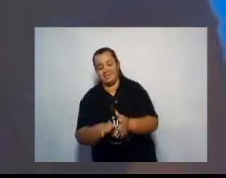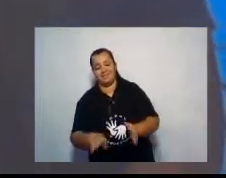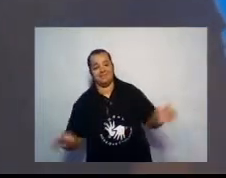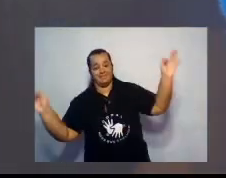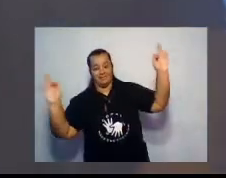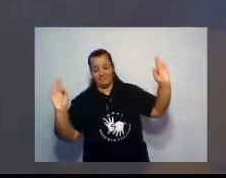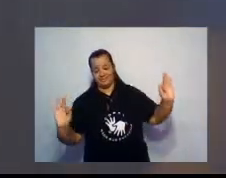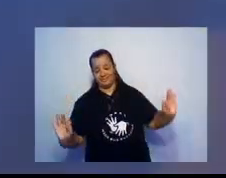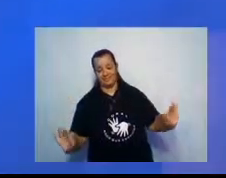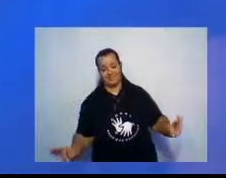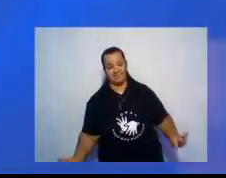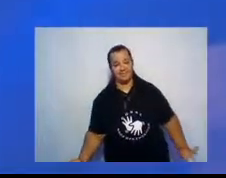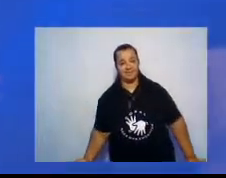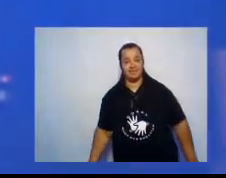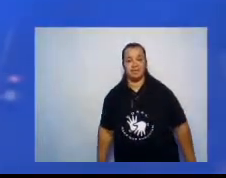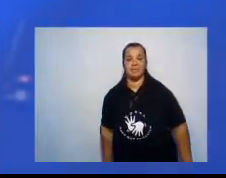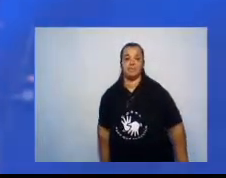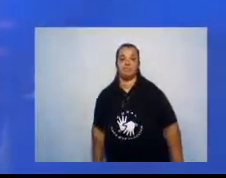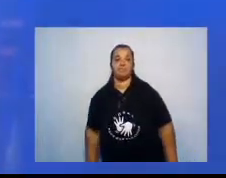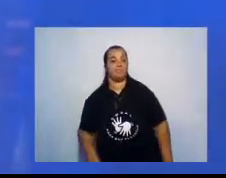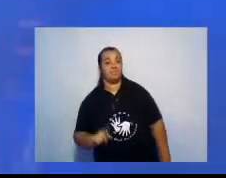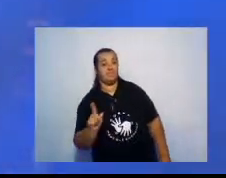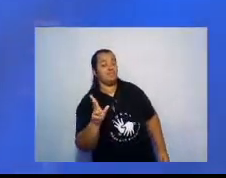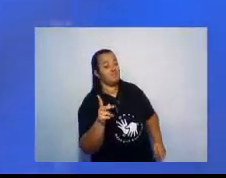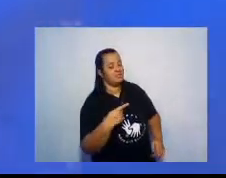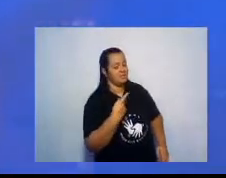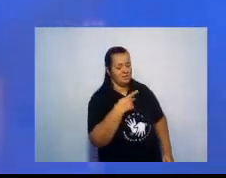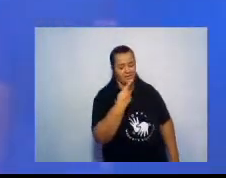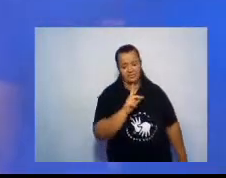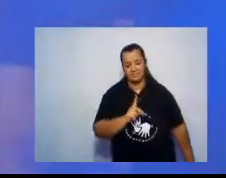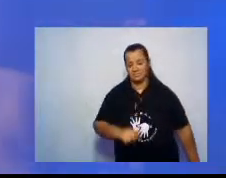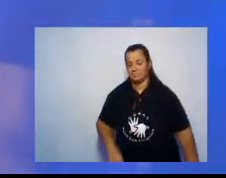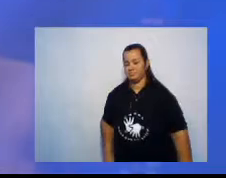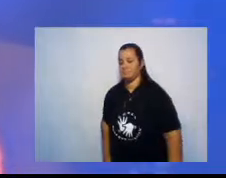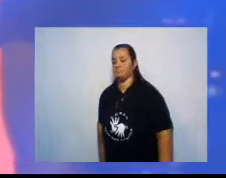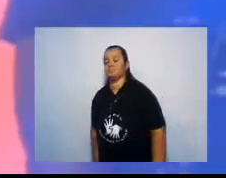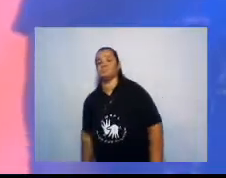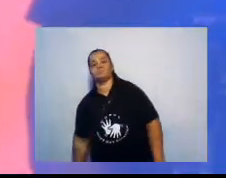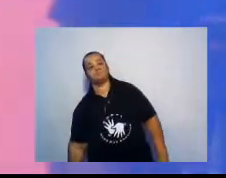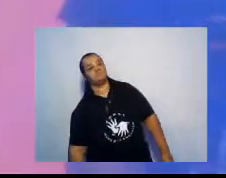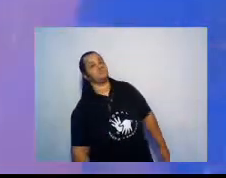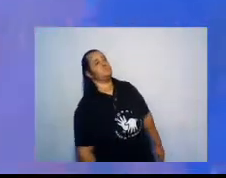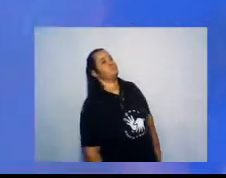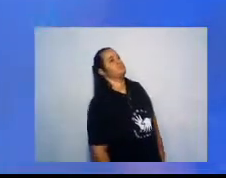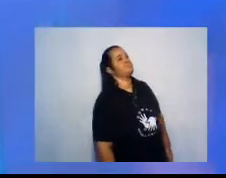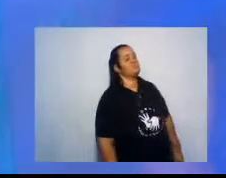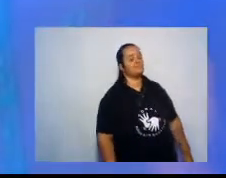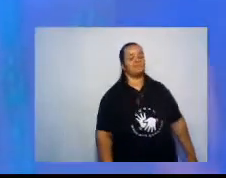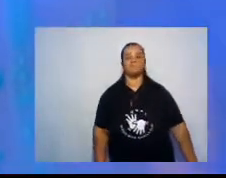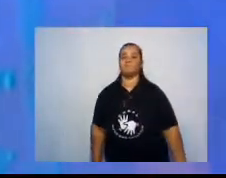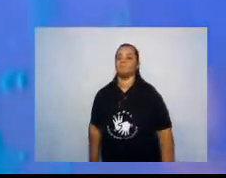traz felicidade. Eu não vou negar,